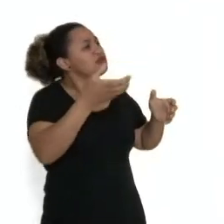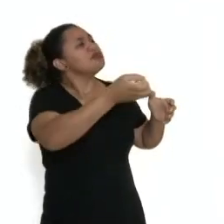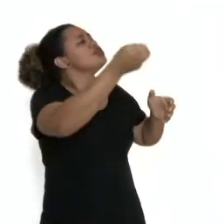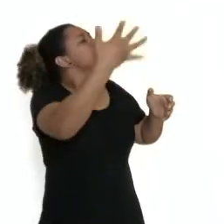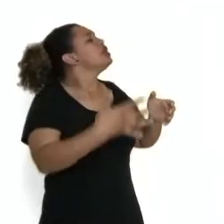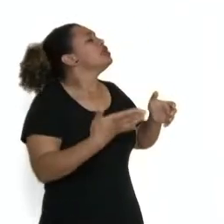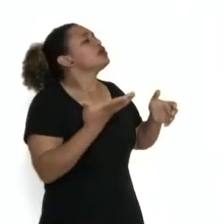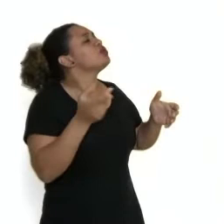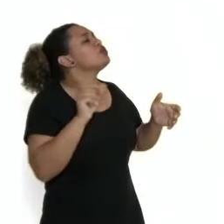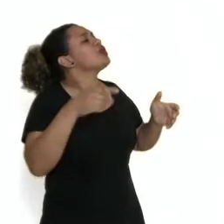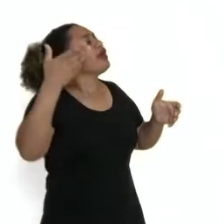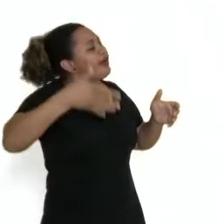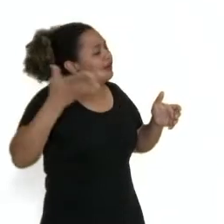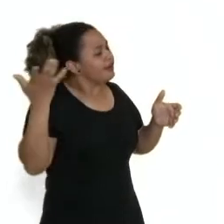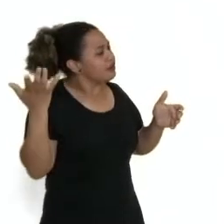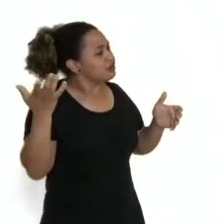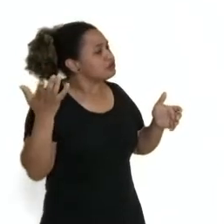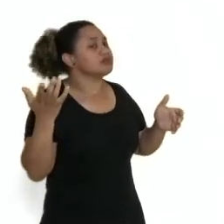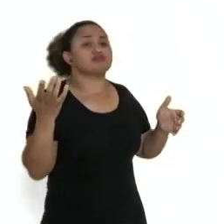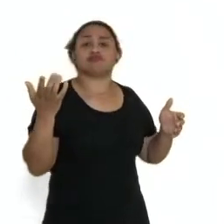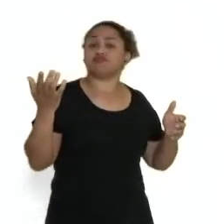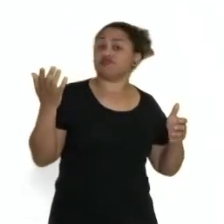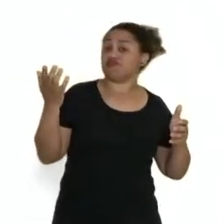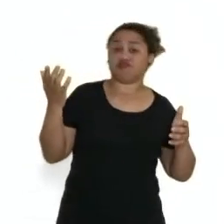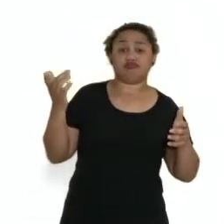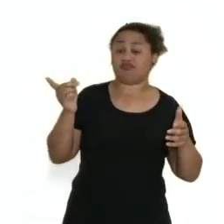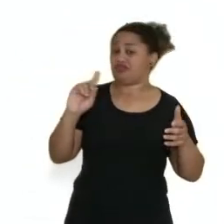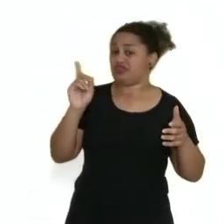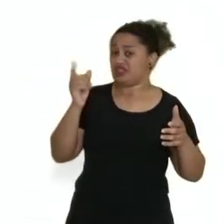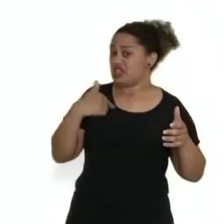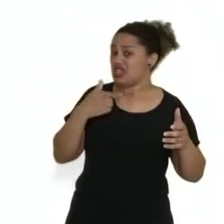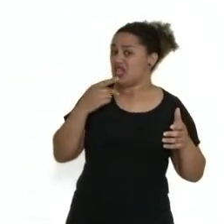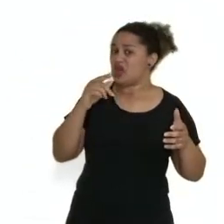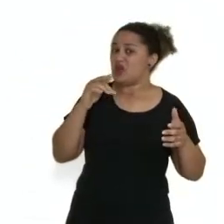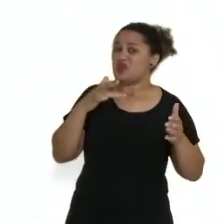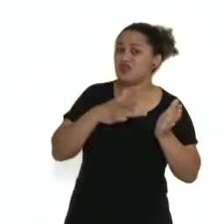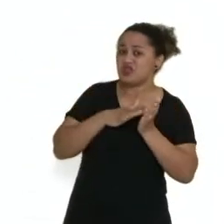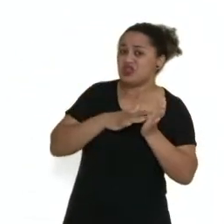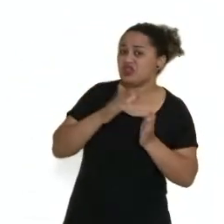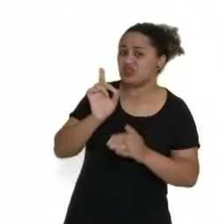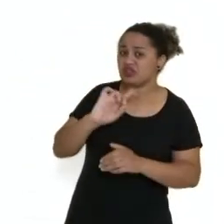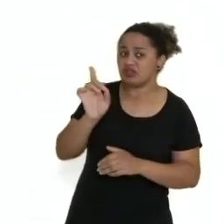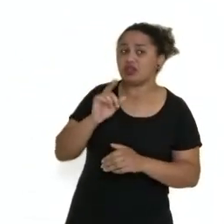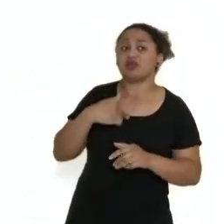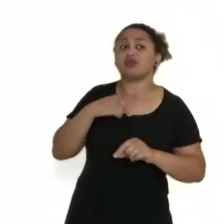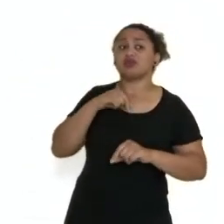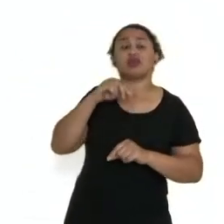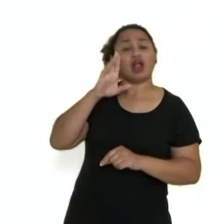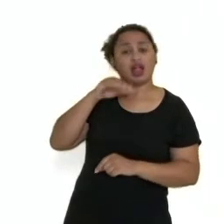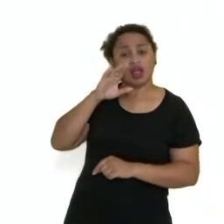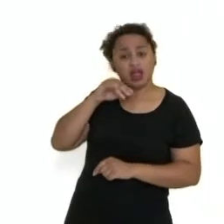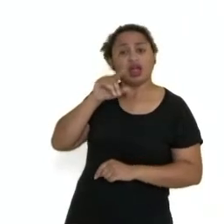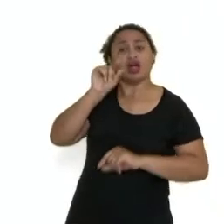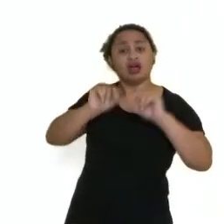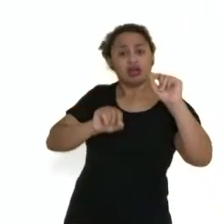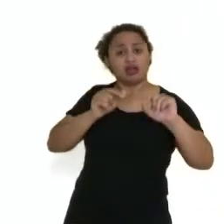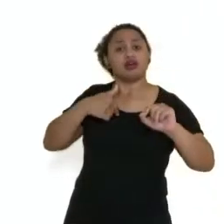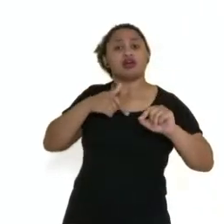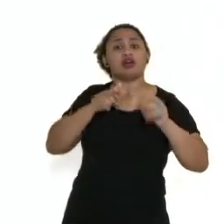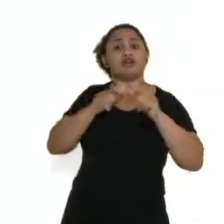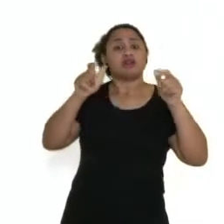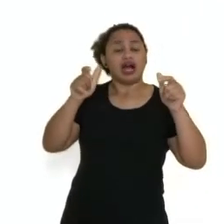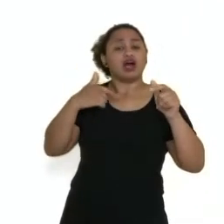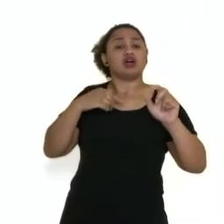explicar. Meu amo, não vos enganei, retrucou Êxopo. A língua é realmente a maior